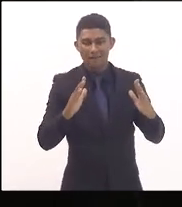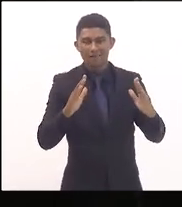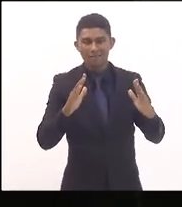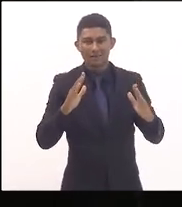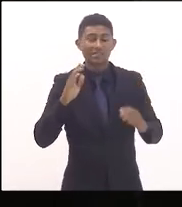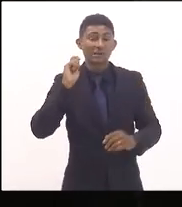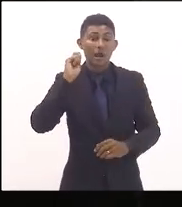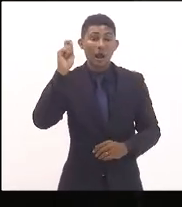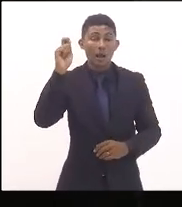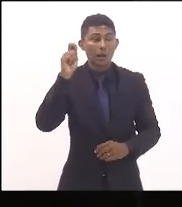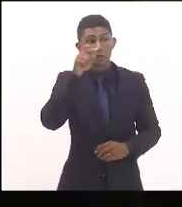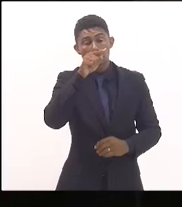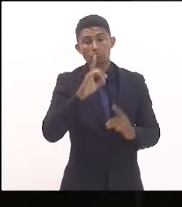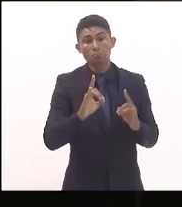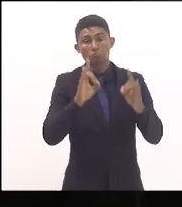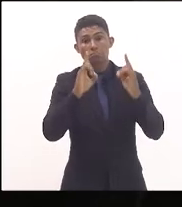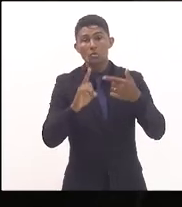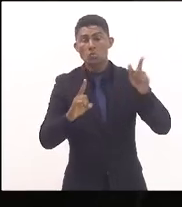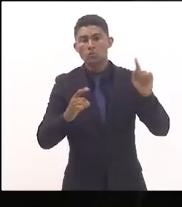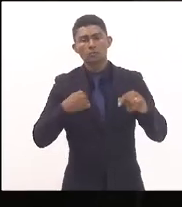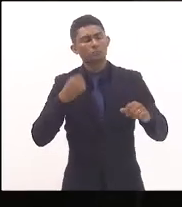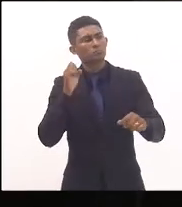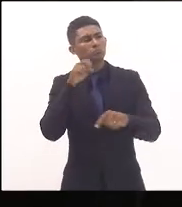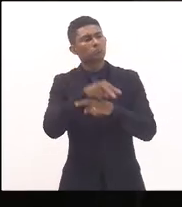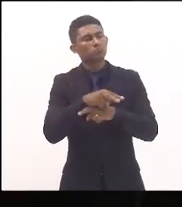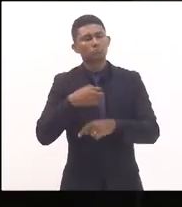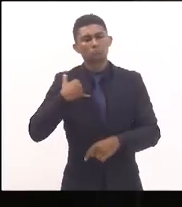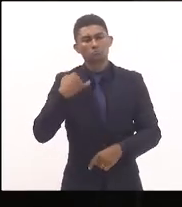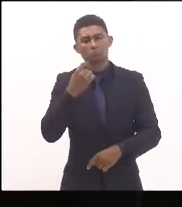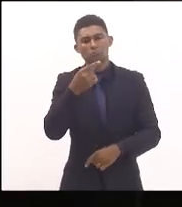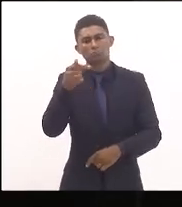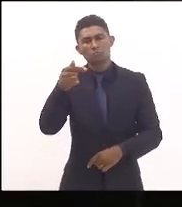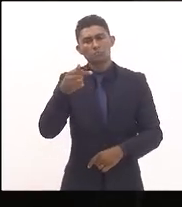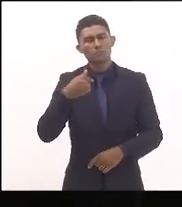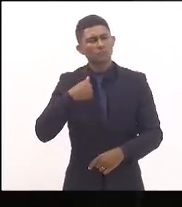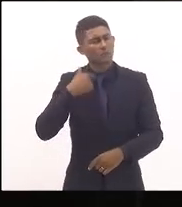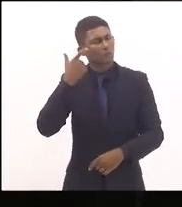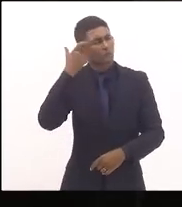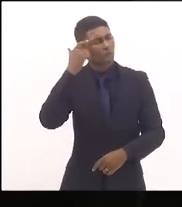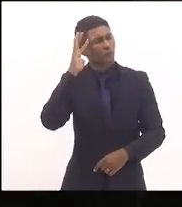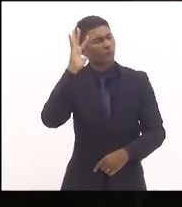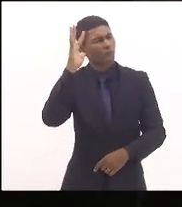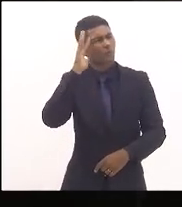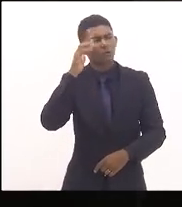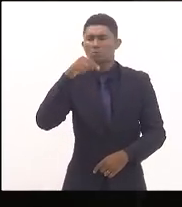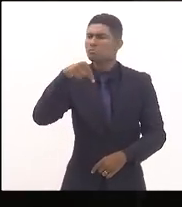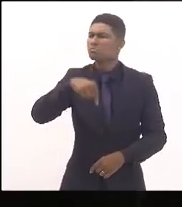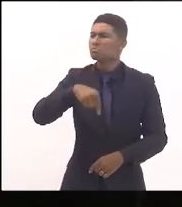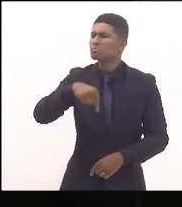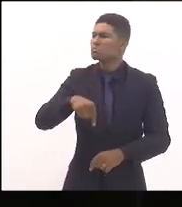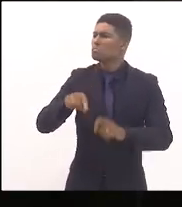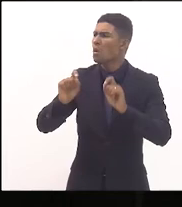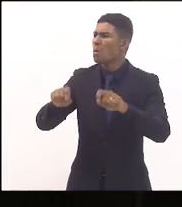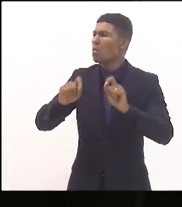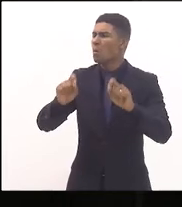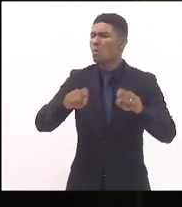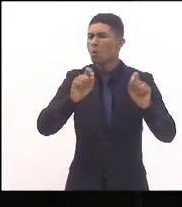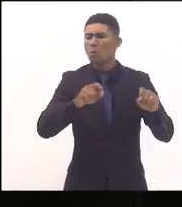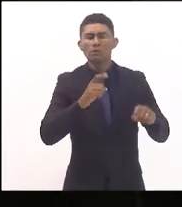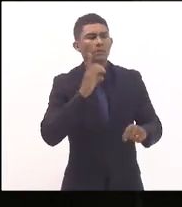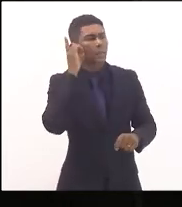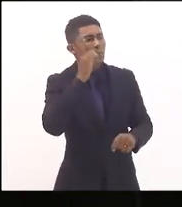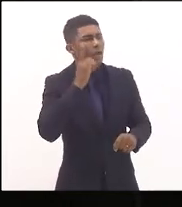e eu 17 anos eu entrei naquele Palácio e comecei a perguntar o que era a função do parlamentar